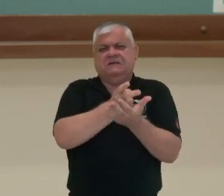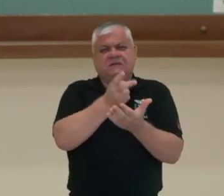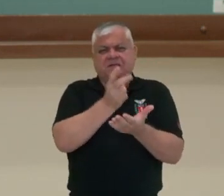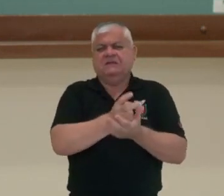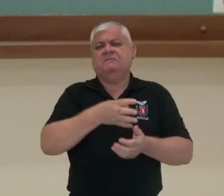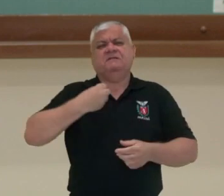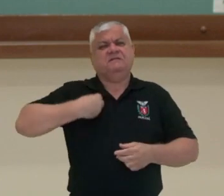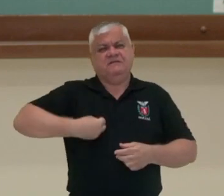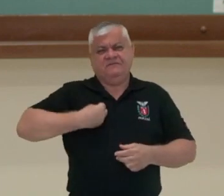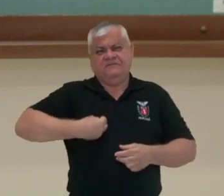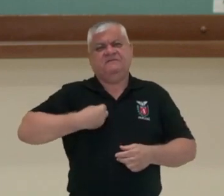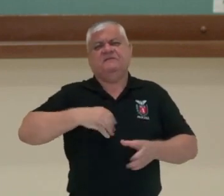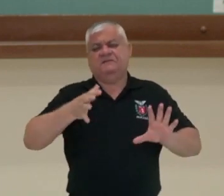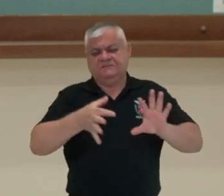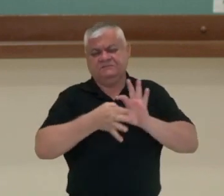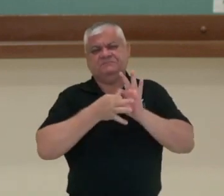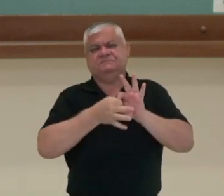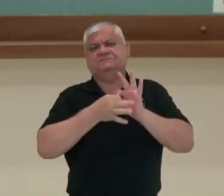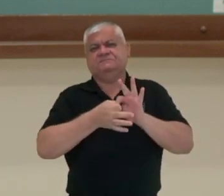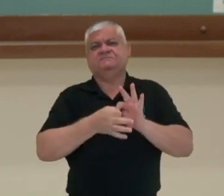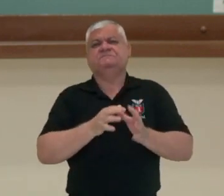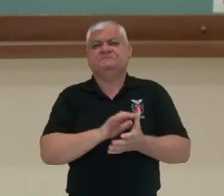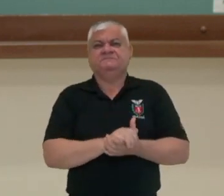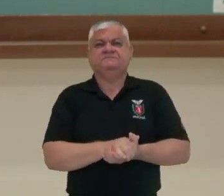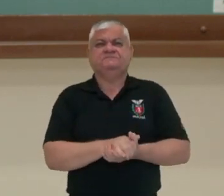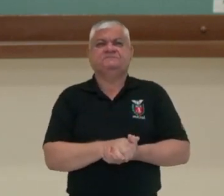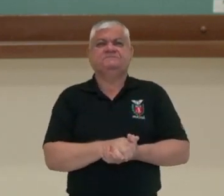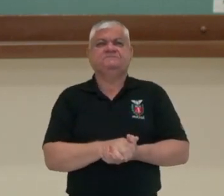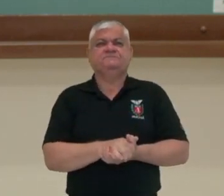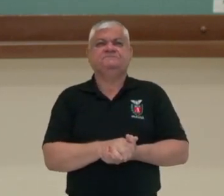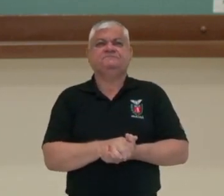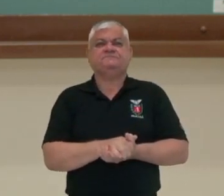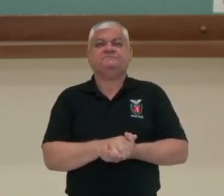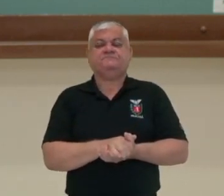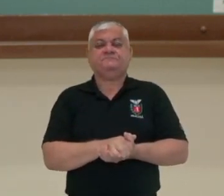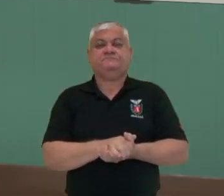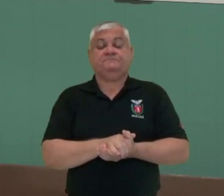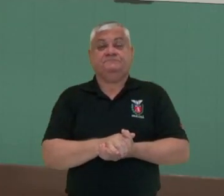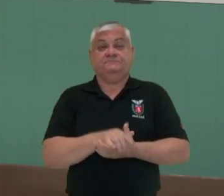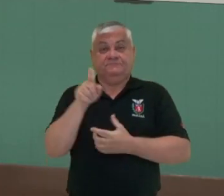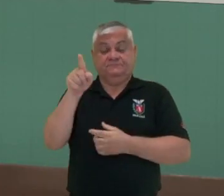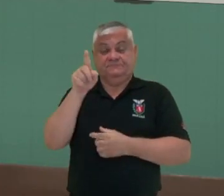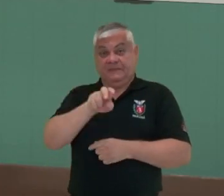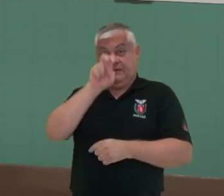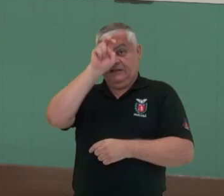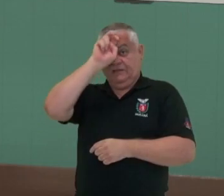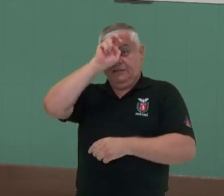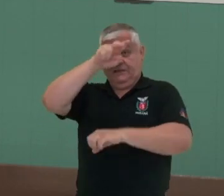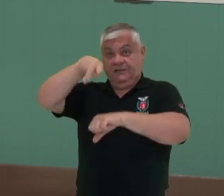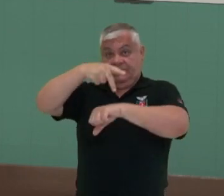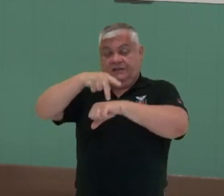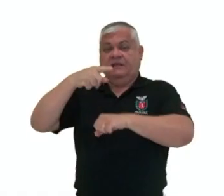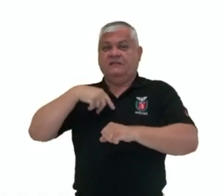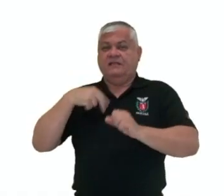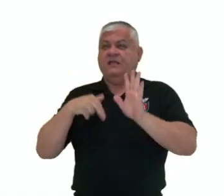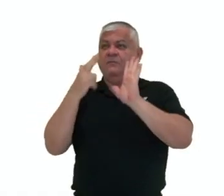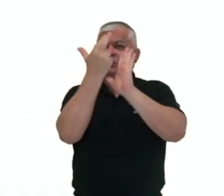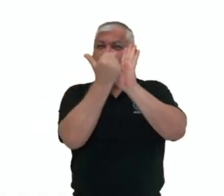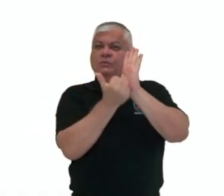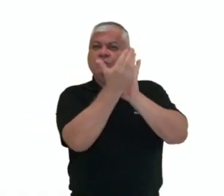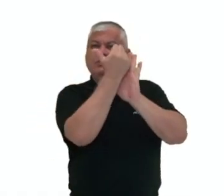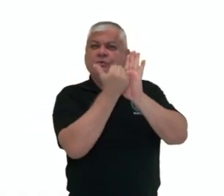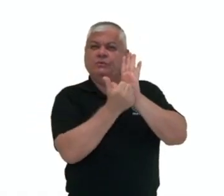presente entre a humanidade, tá? No Egito, por exemplo, há pinturas de lutas no período